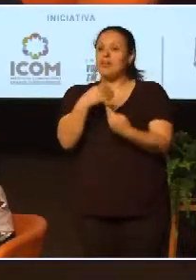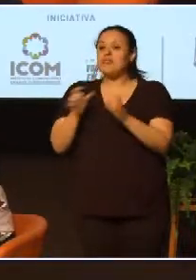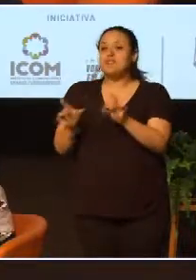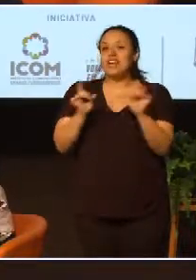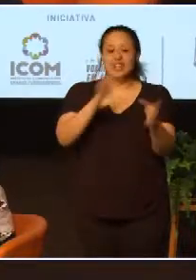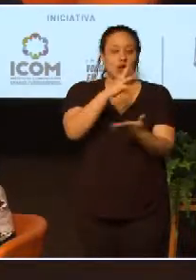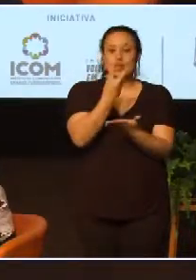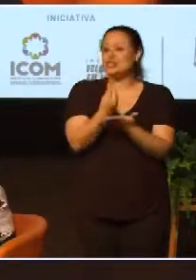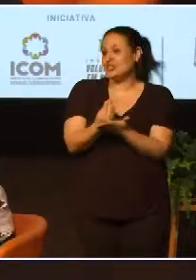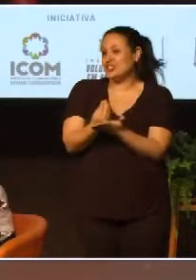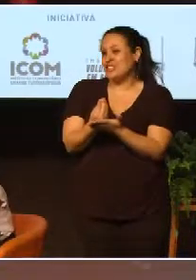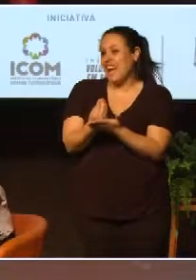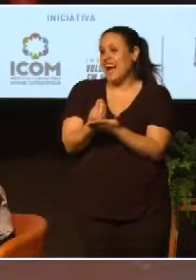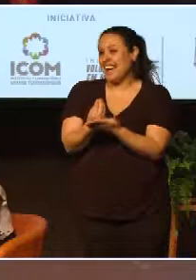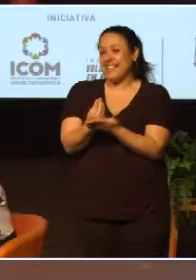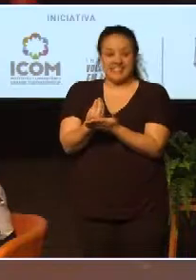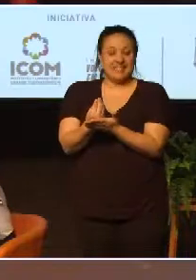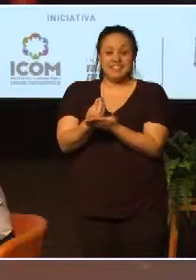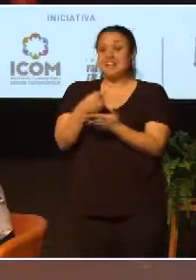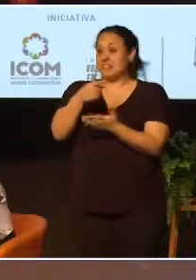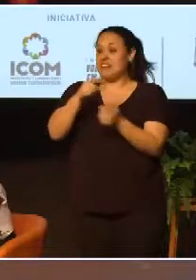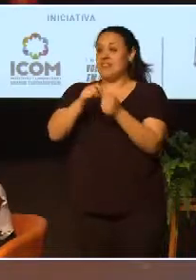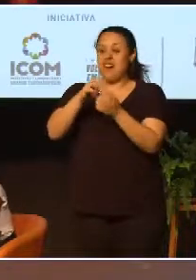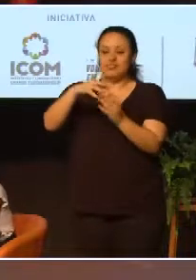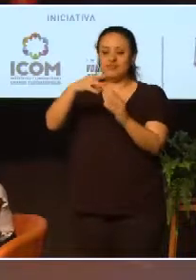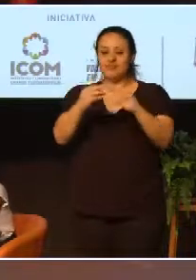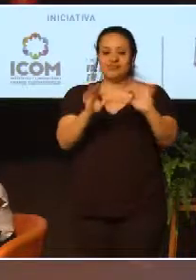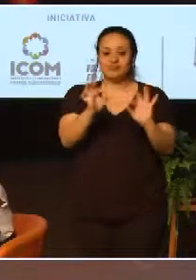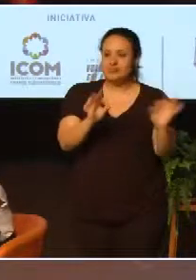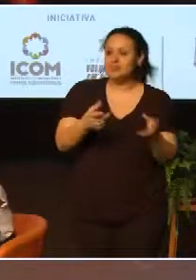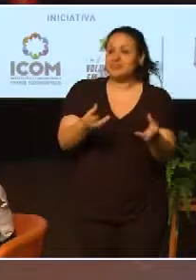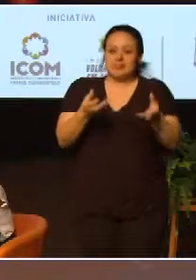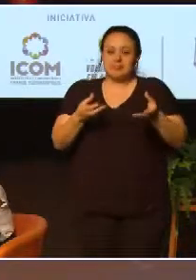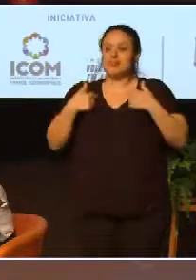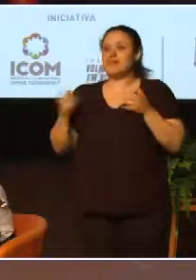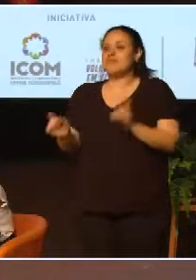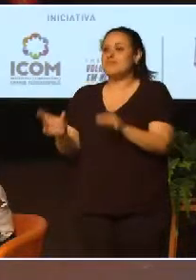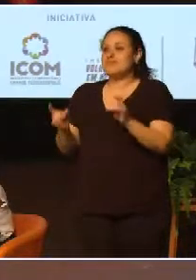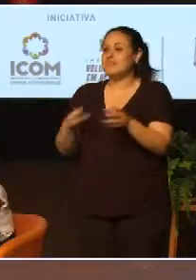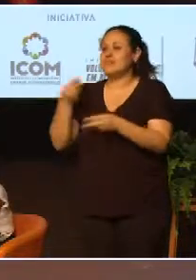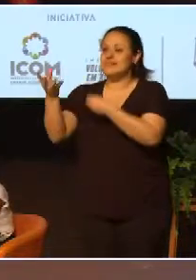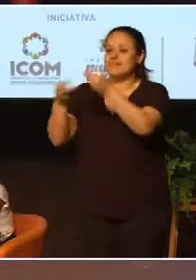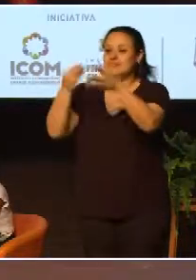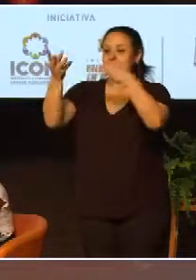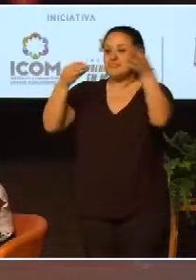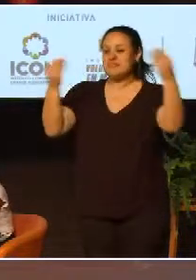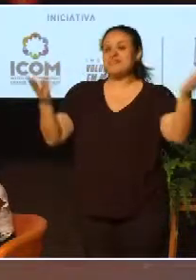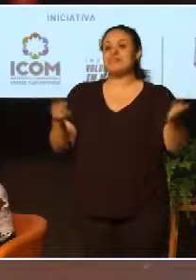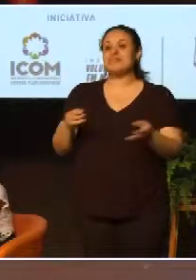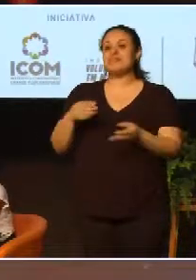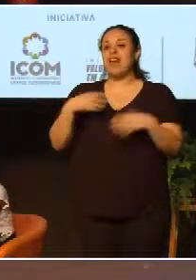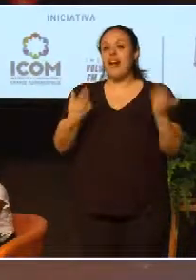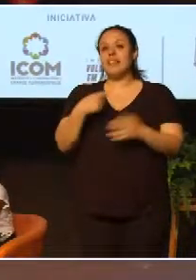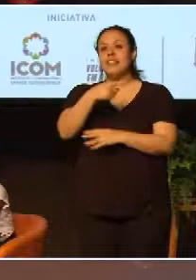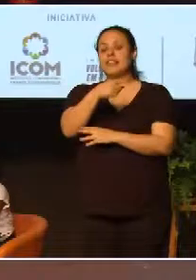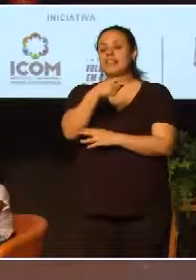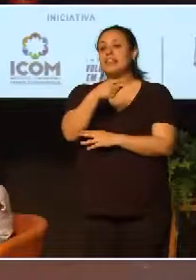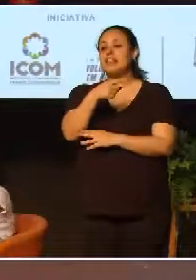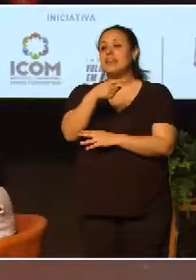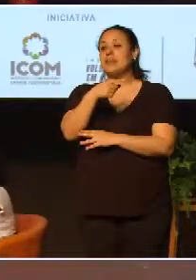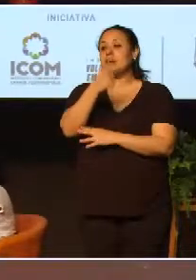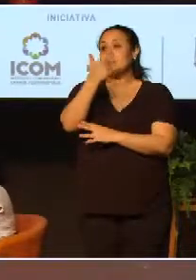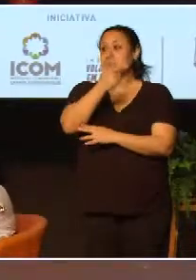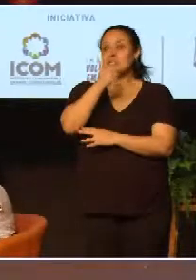vendendo coxinha. Ela fazia coxinha, eu entregava. E depois, ela, não contente, ela falou assim, eu acho que a gente pode